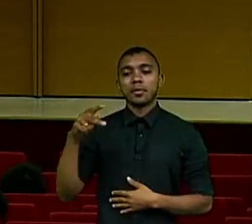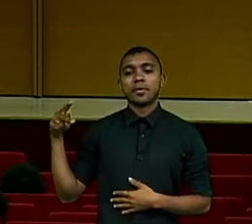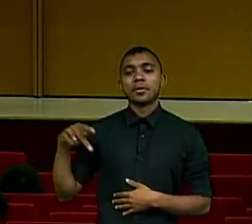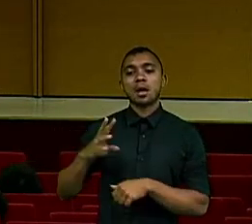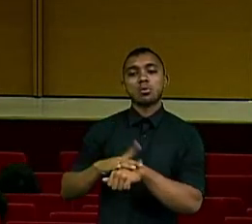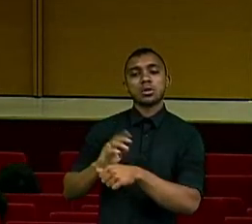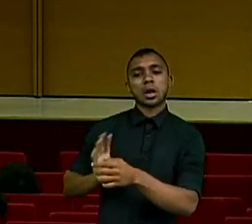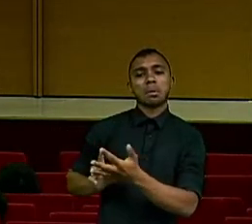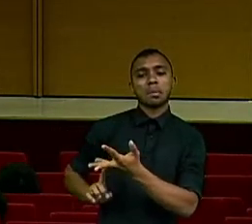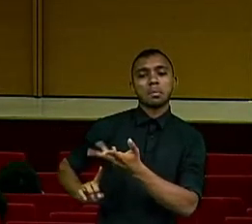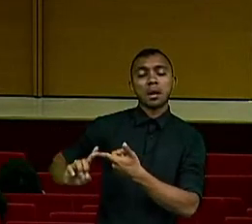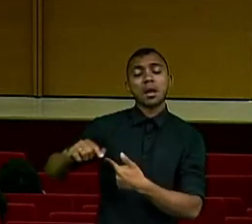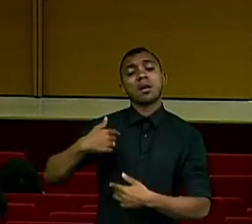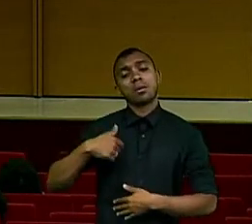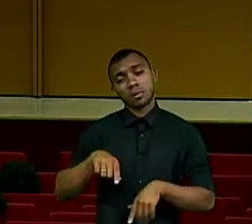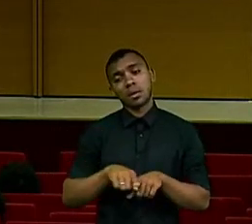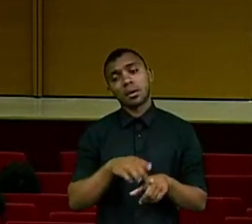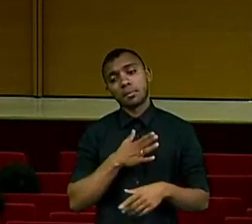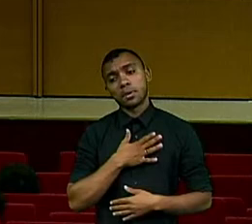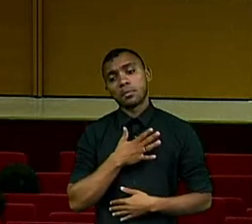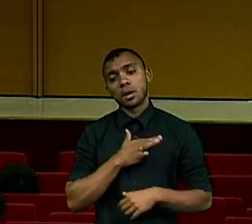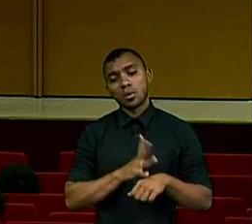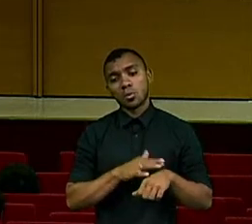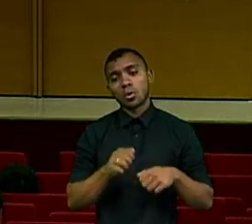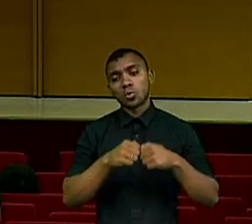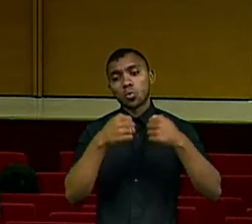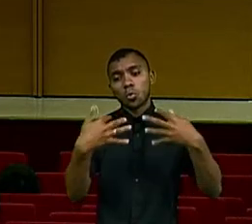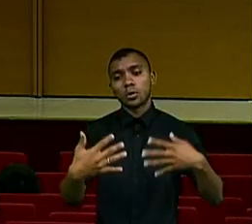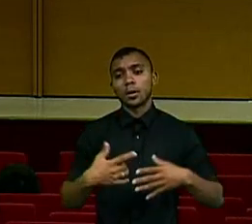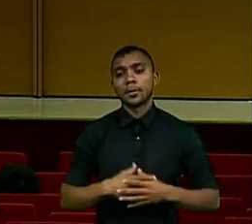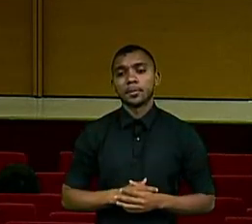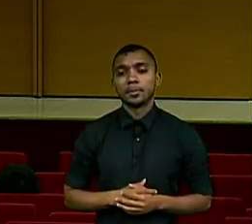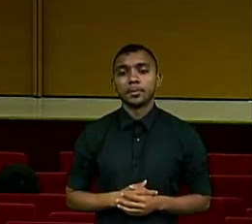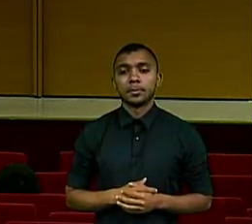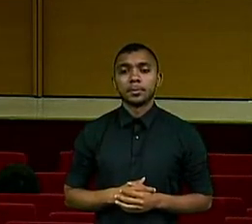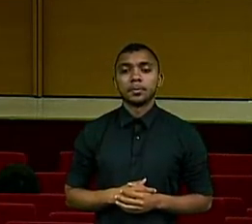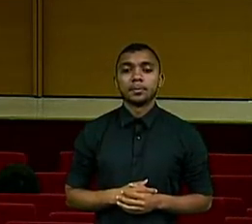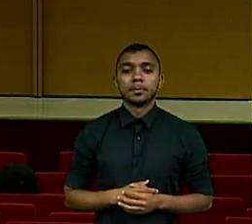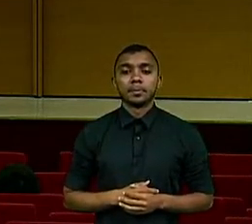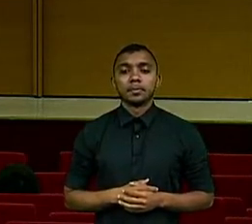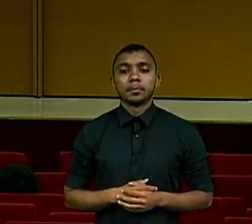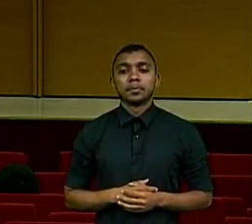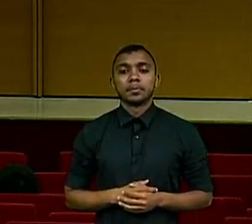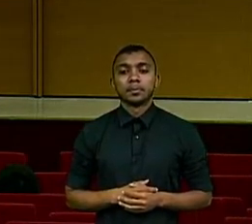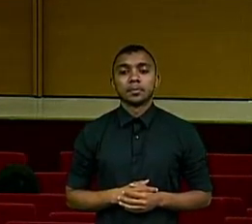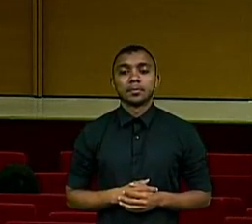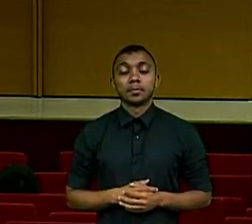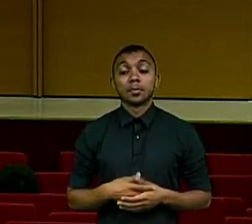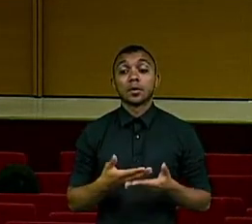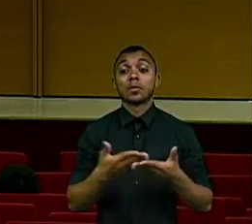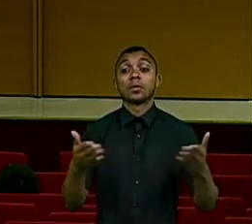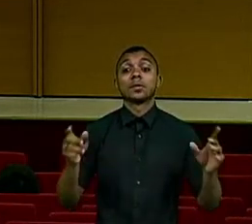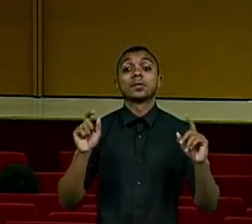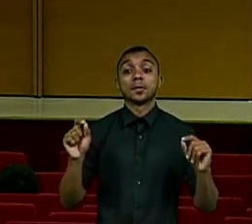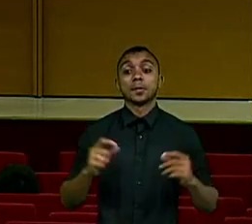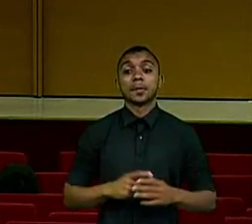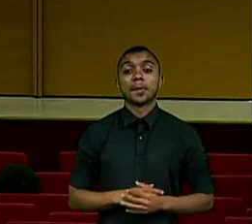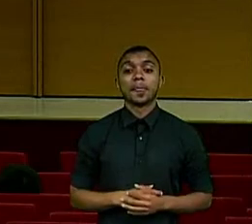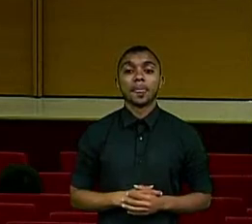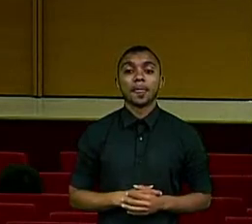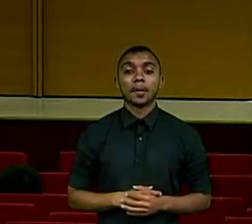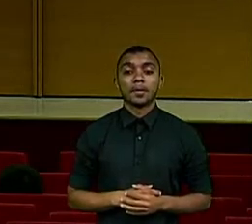contar a minha doença também então eu quero dizer uma coisa para vocês vocês vão ser vão estar